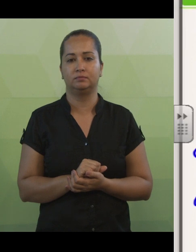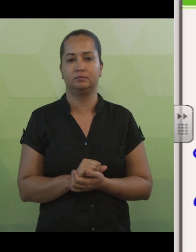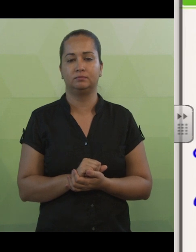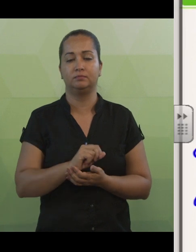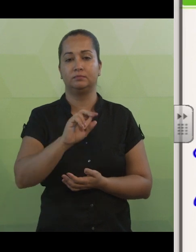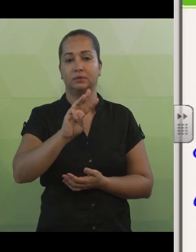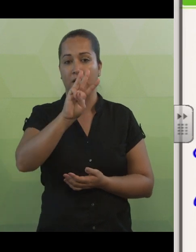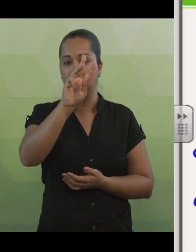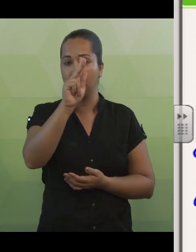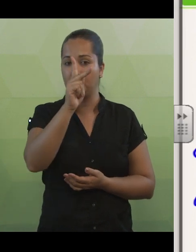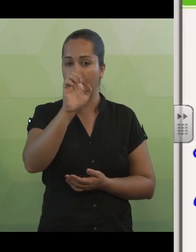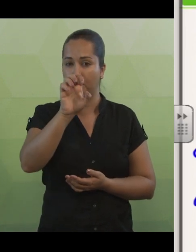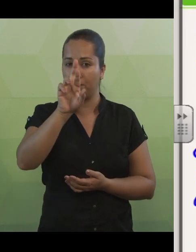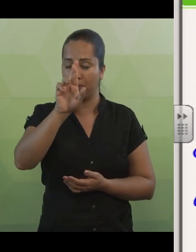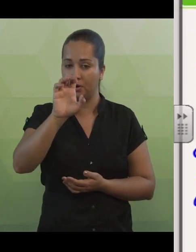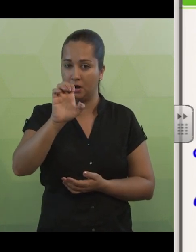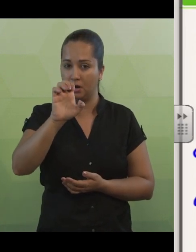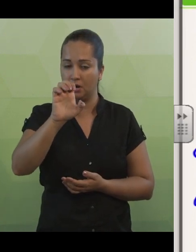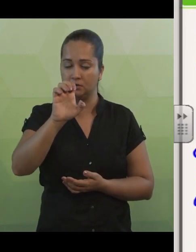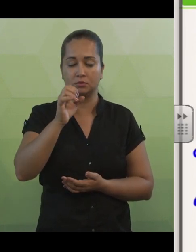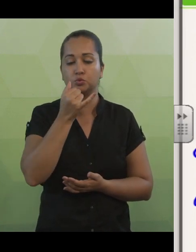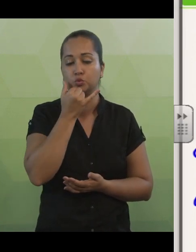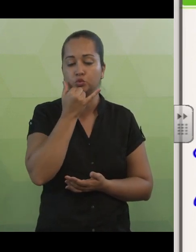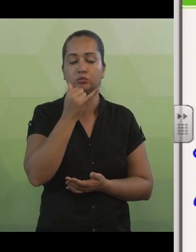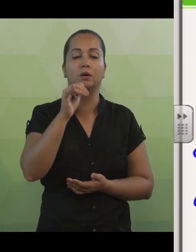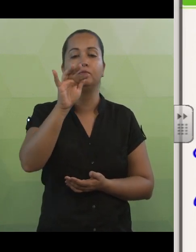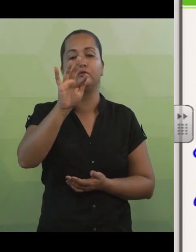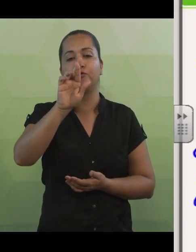where, from, quer dizer,